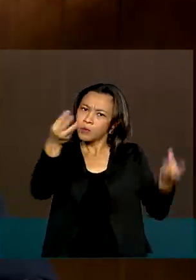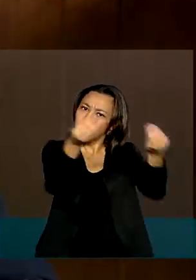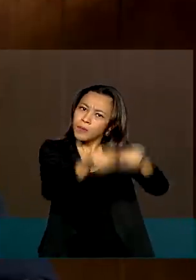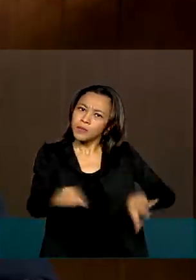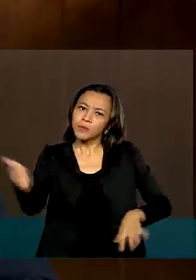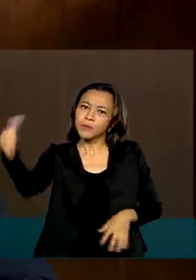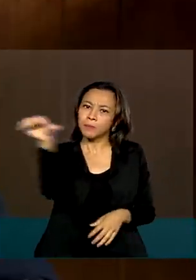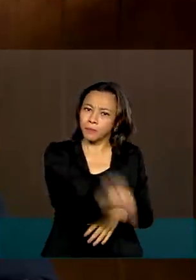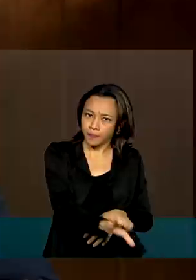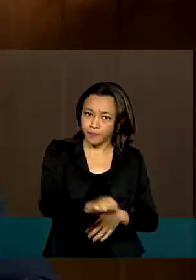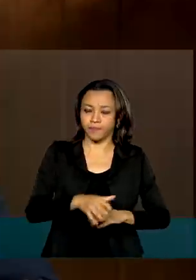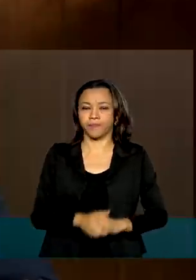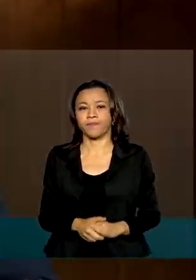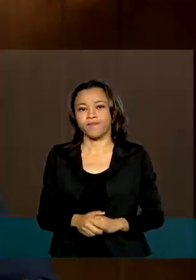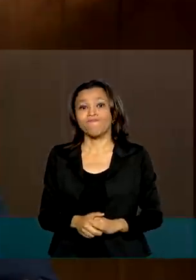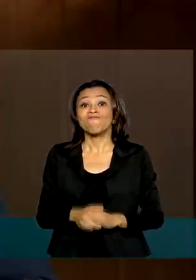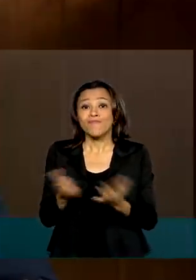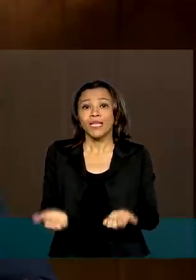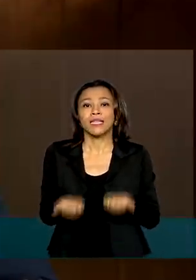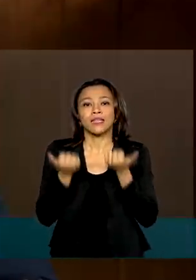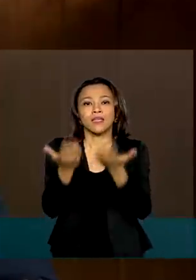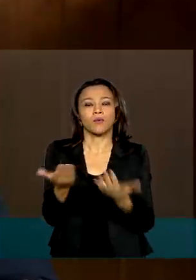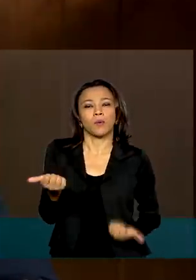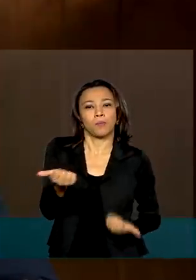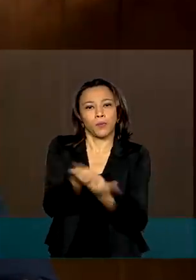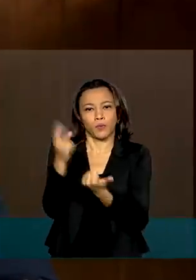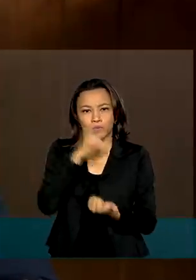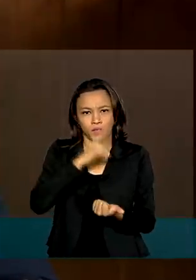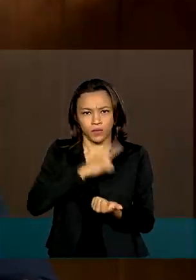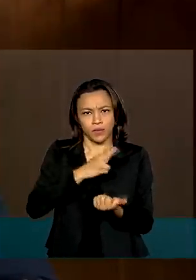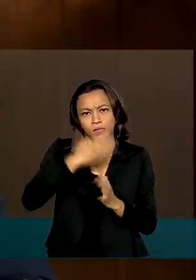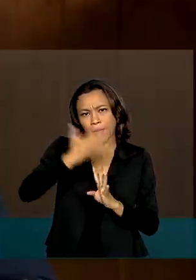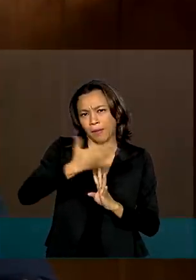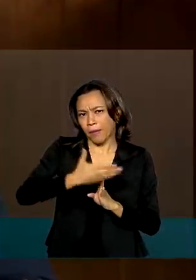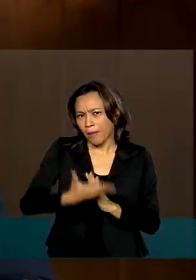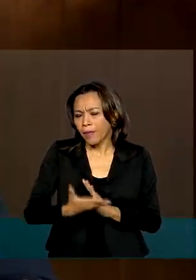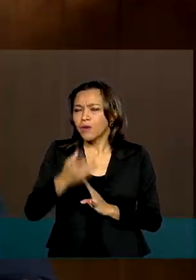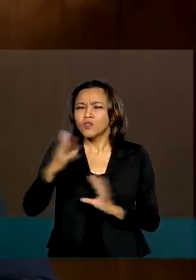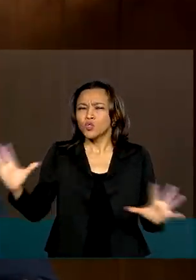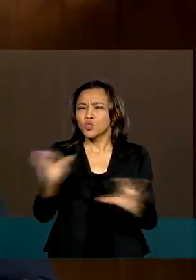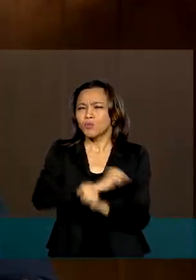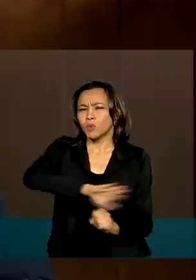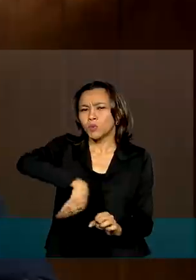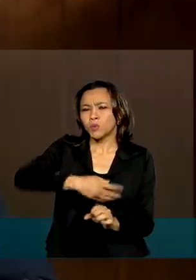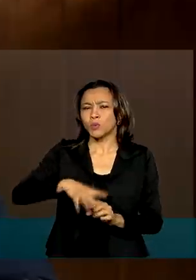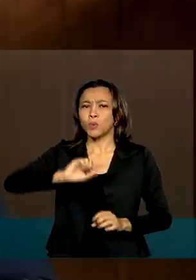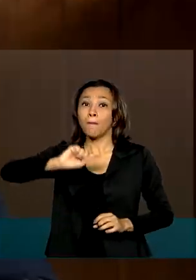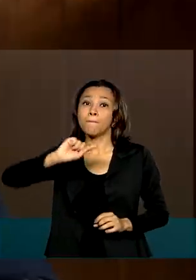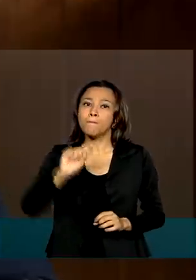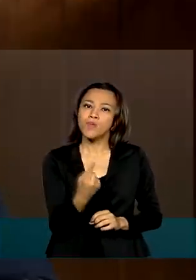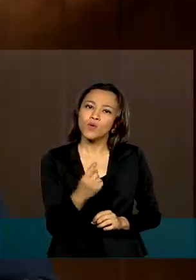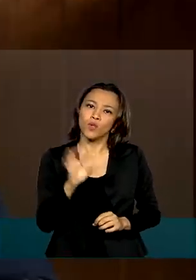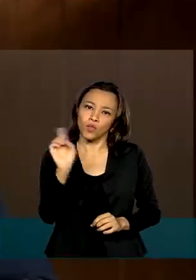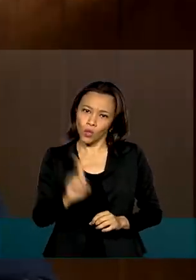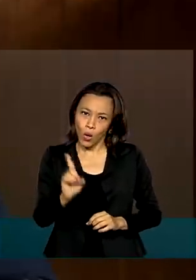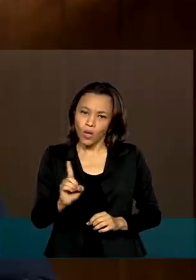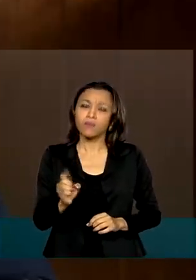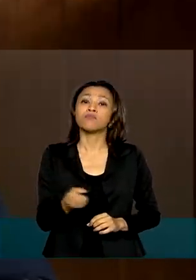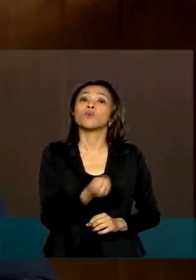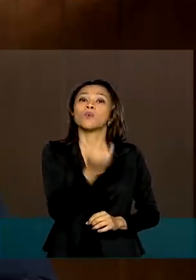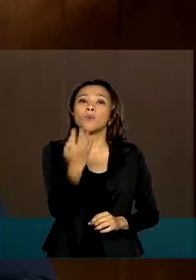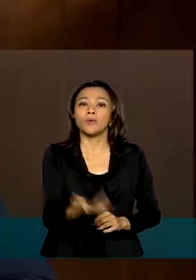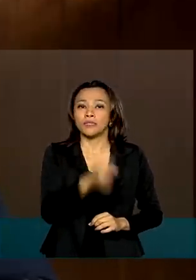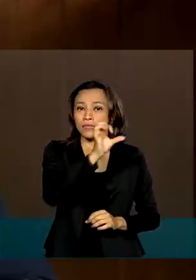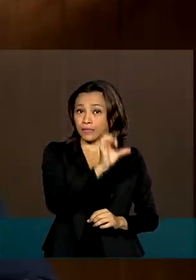Concedeu auxílio emergencial em parcelas que somam aproximadamente mil dólares para 65